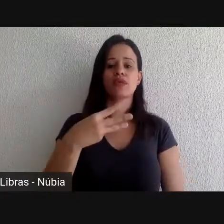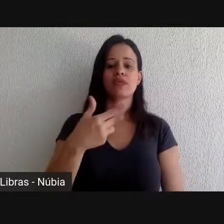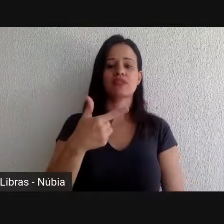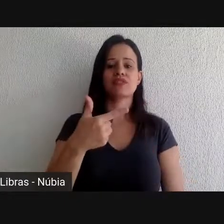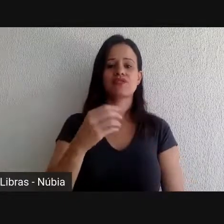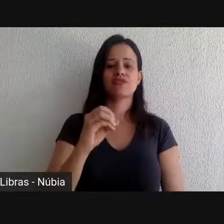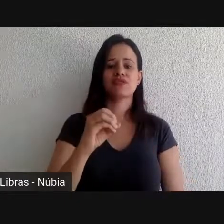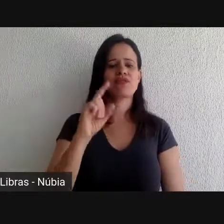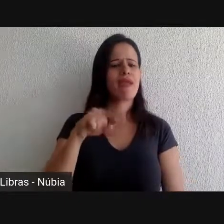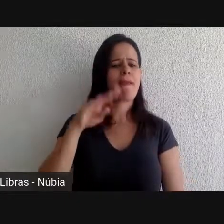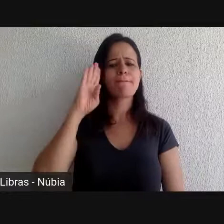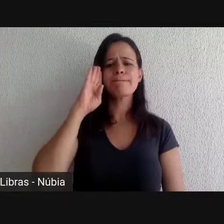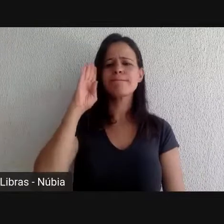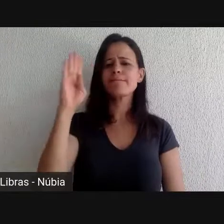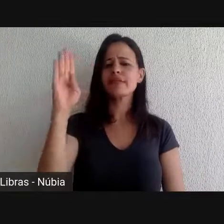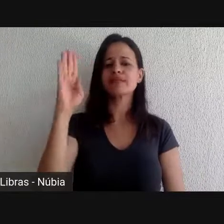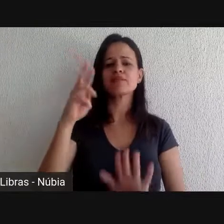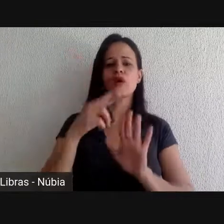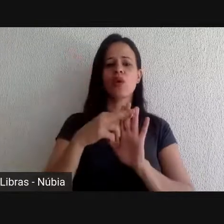nossa principal norma